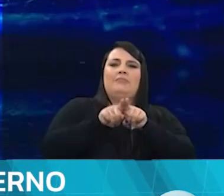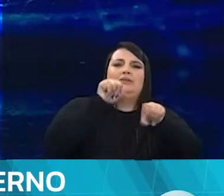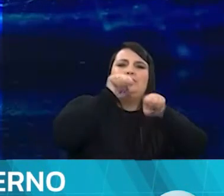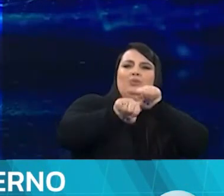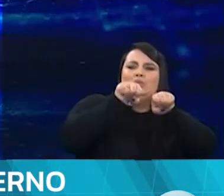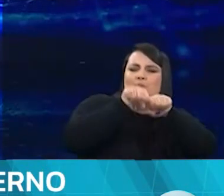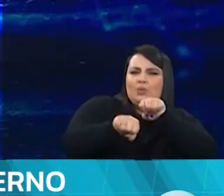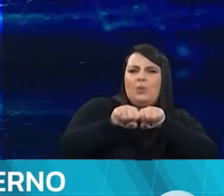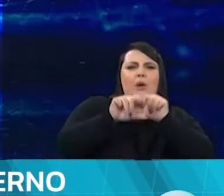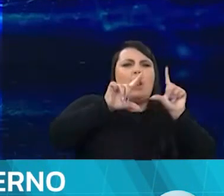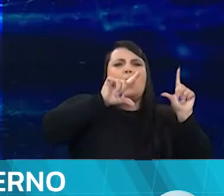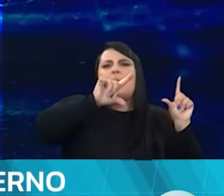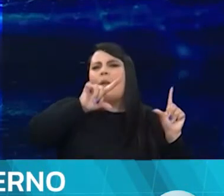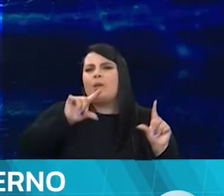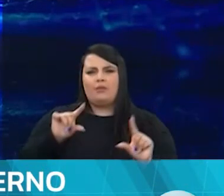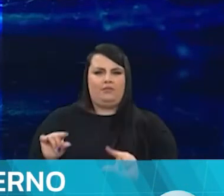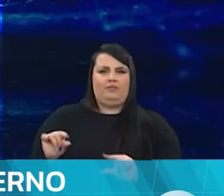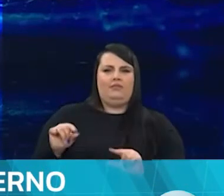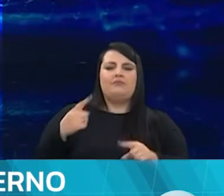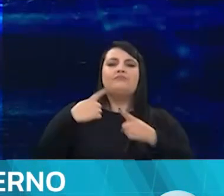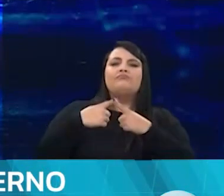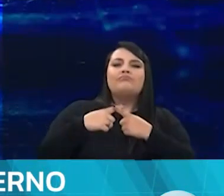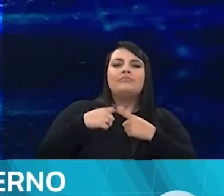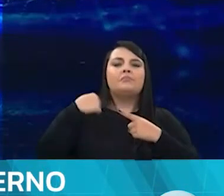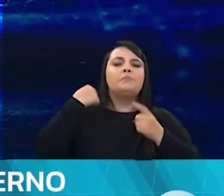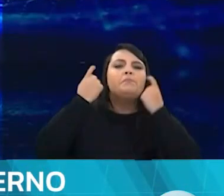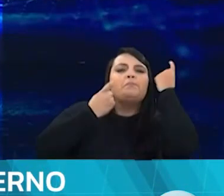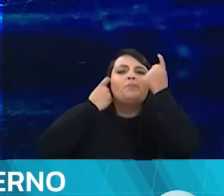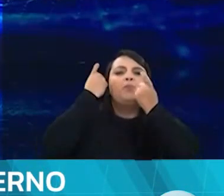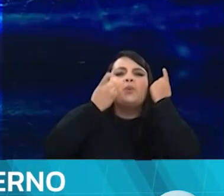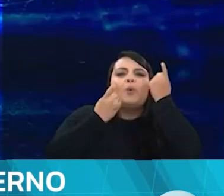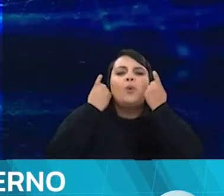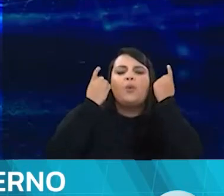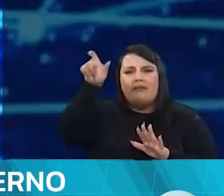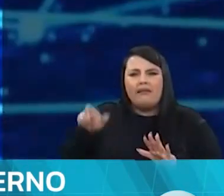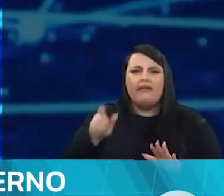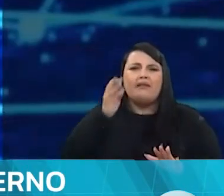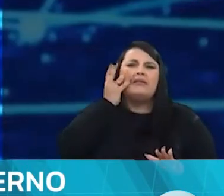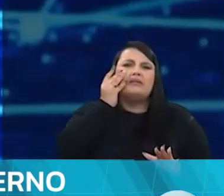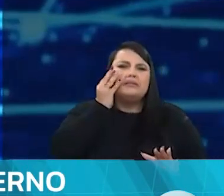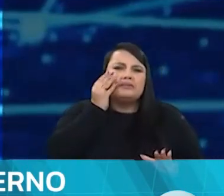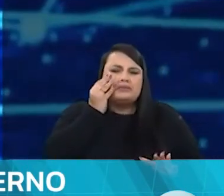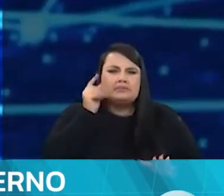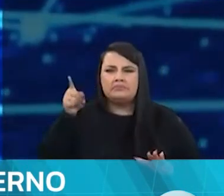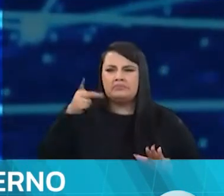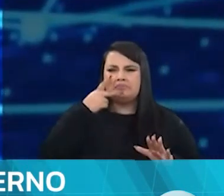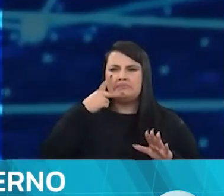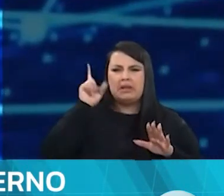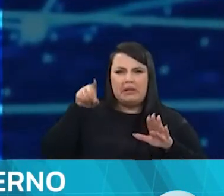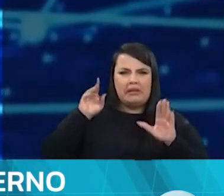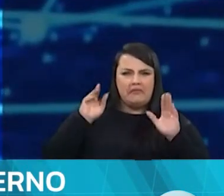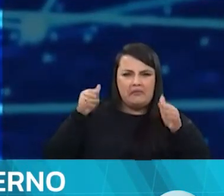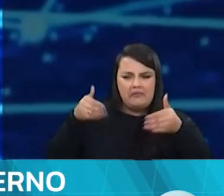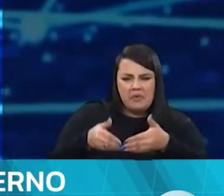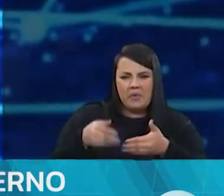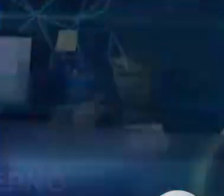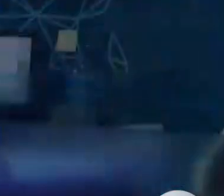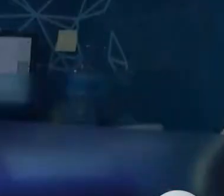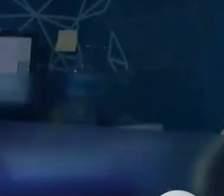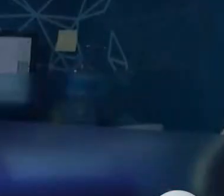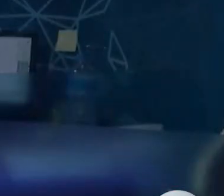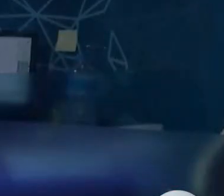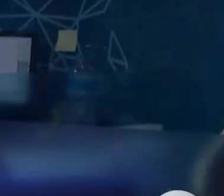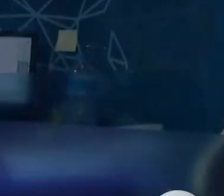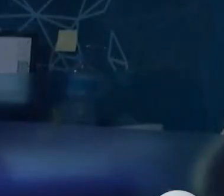O comportamento dos dois foi elogiado ao final pelo mediador. O debate teve 3,7 pontos de média de audiência na Grande São